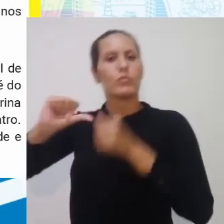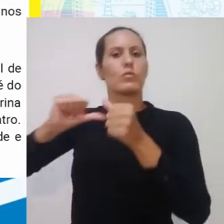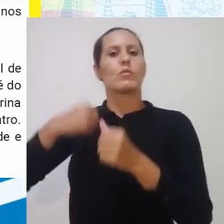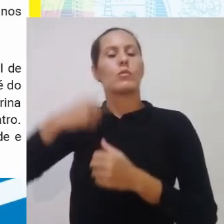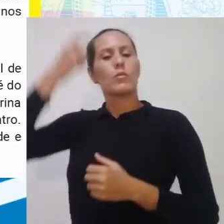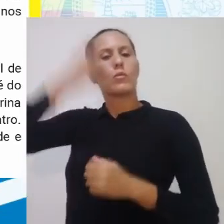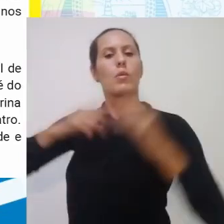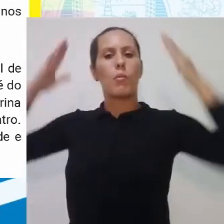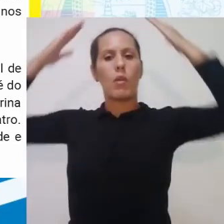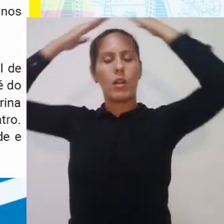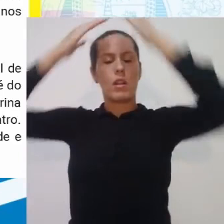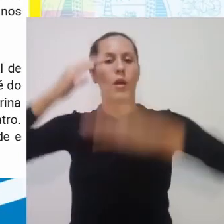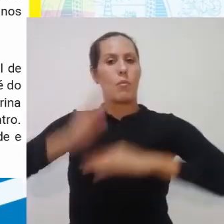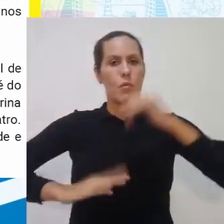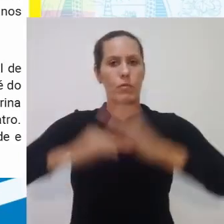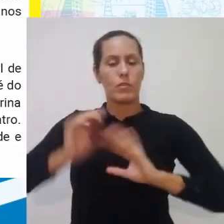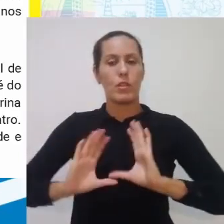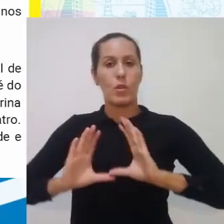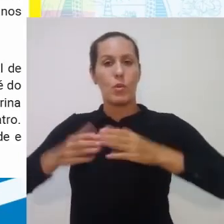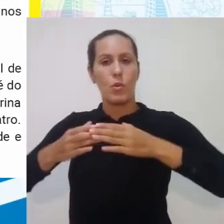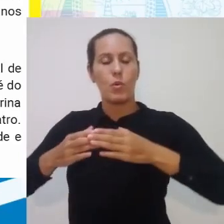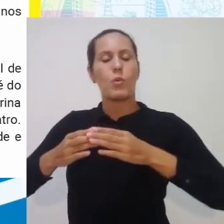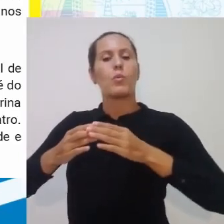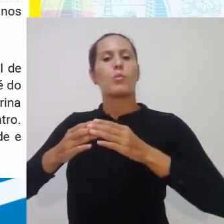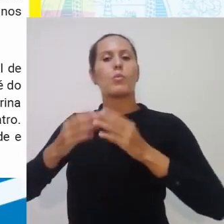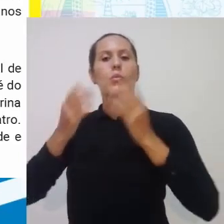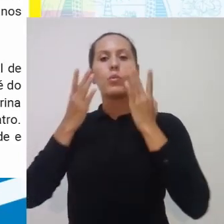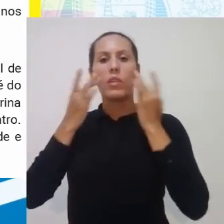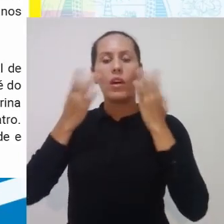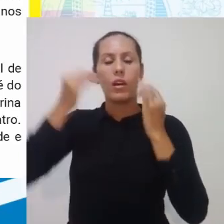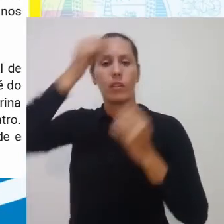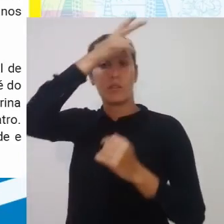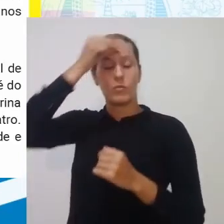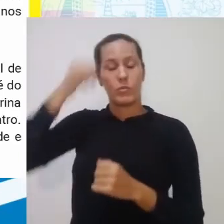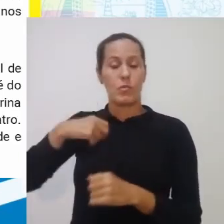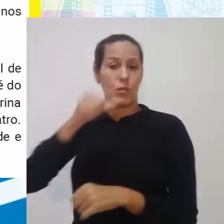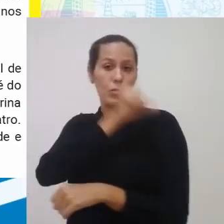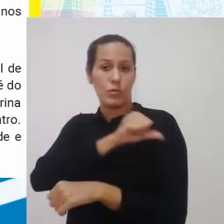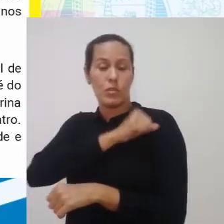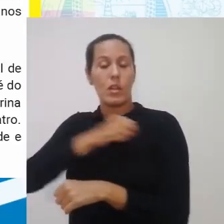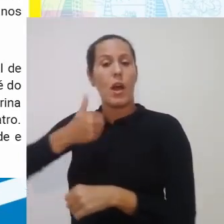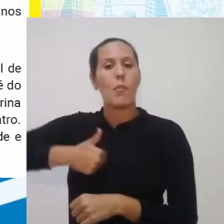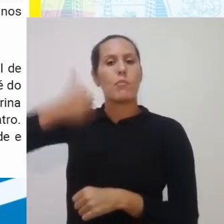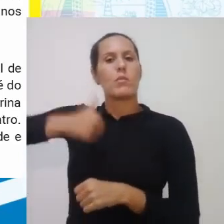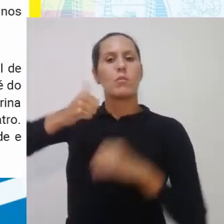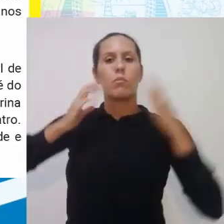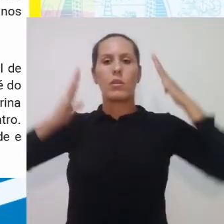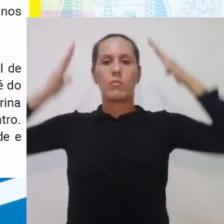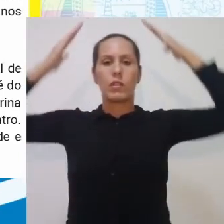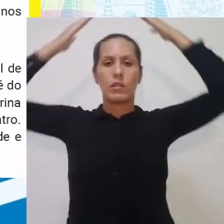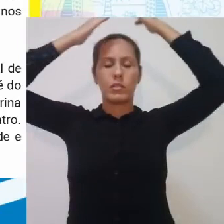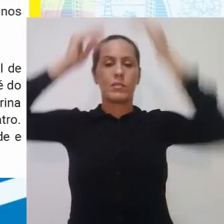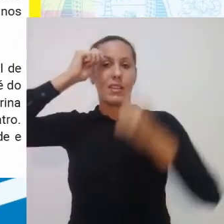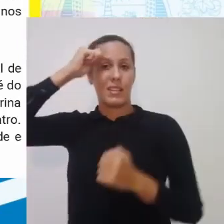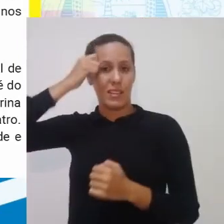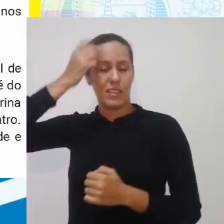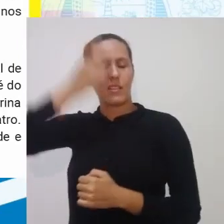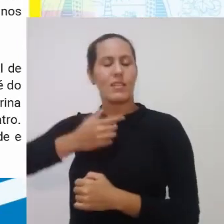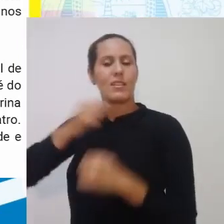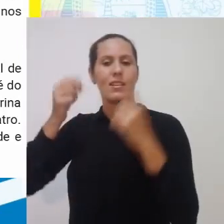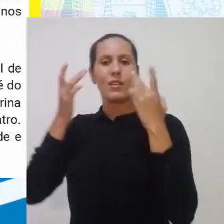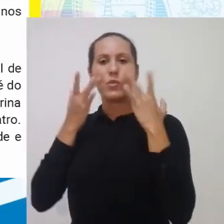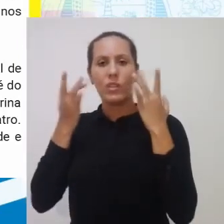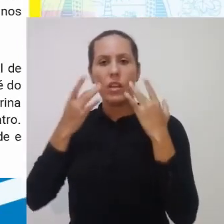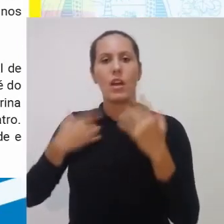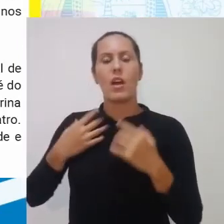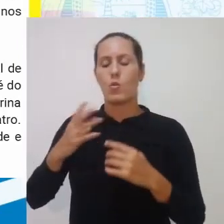Foi admitida como bailarina profissional no corpo de baile do Teatro Municipal do Rio de Janeiro, a primeira bailarina negra do teatro.